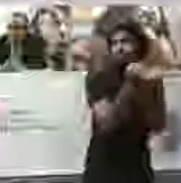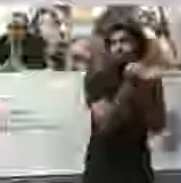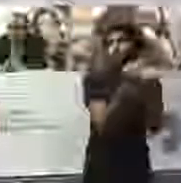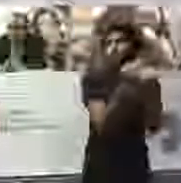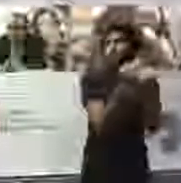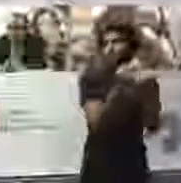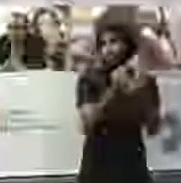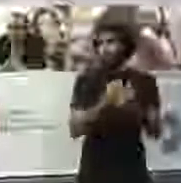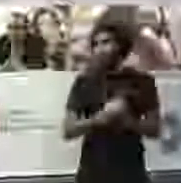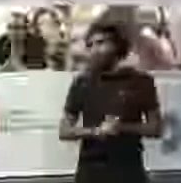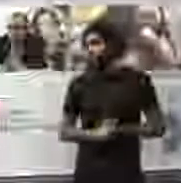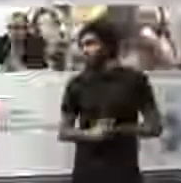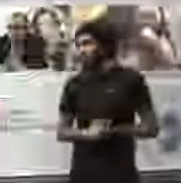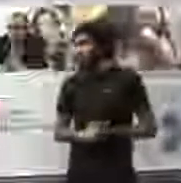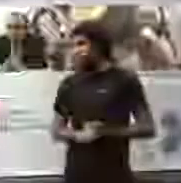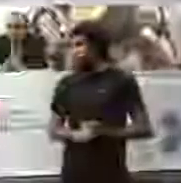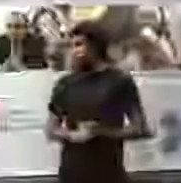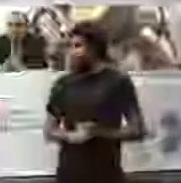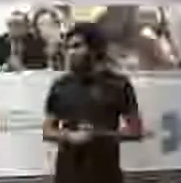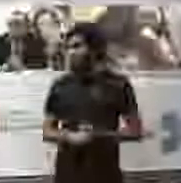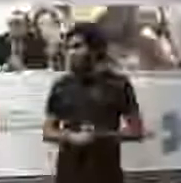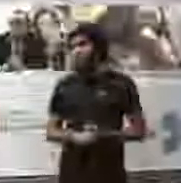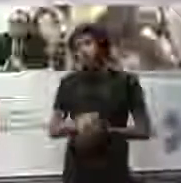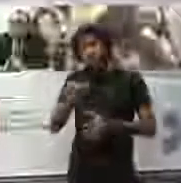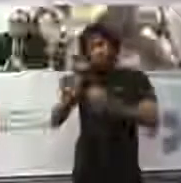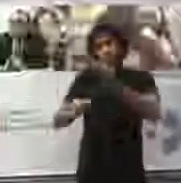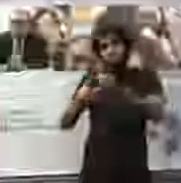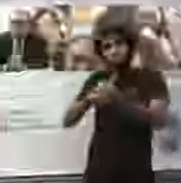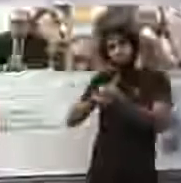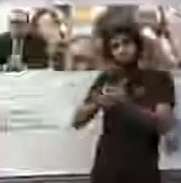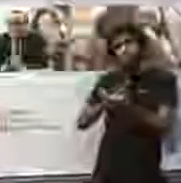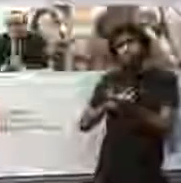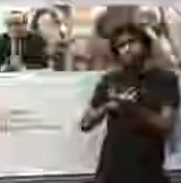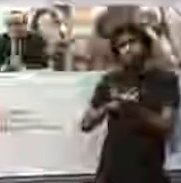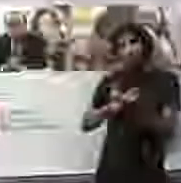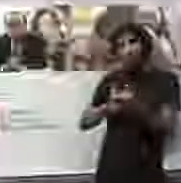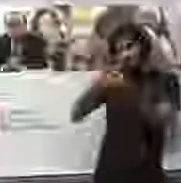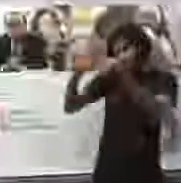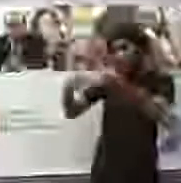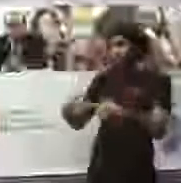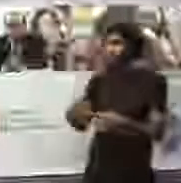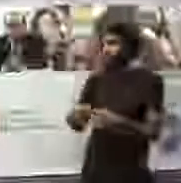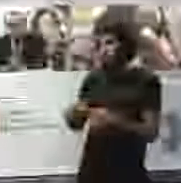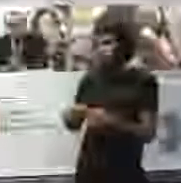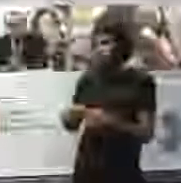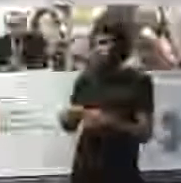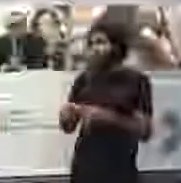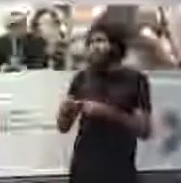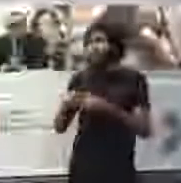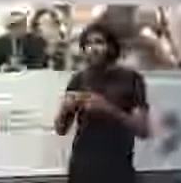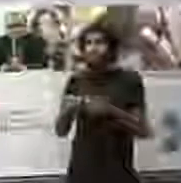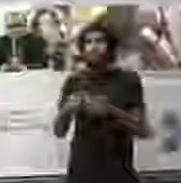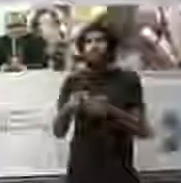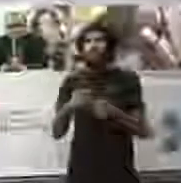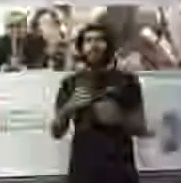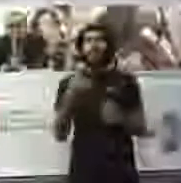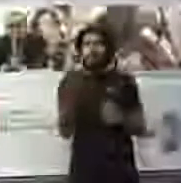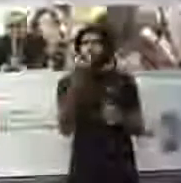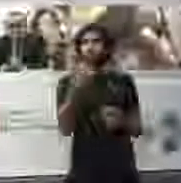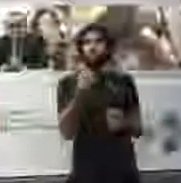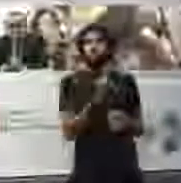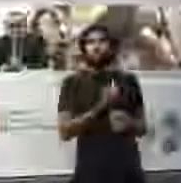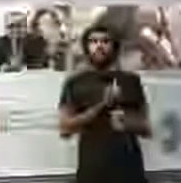ele tinha os seus motivos tinha as suas justificativas é mas é importante que a gente aprofunde